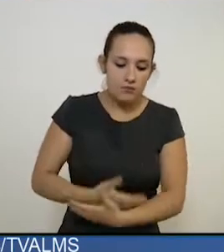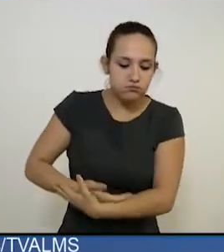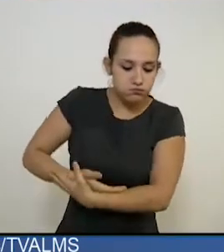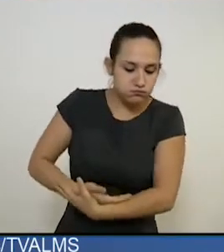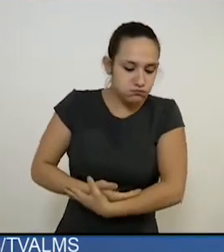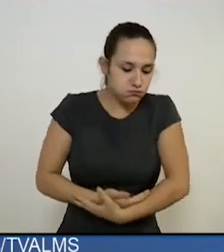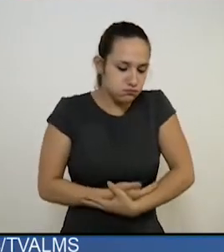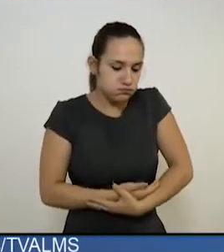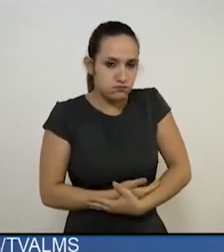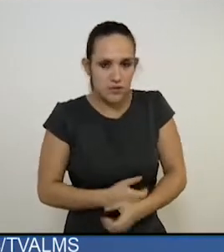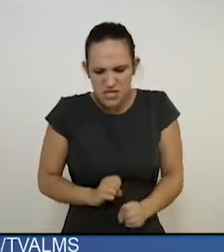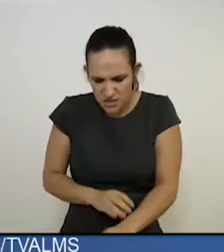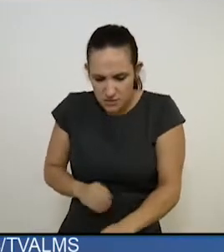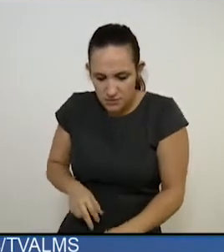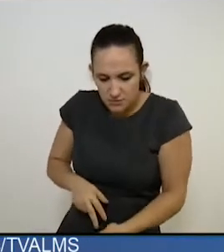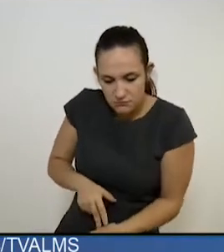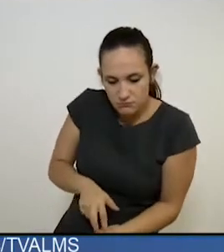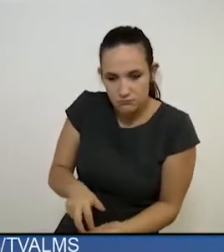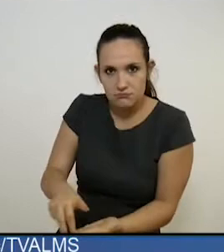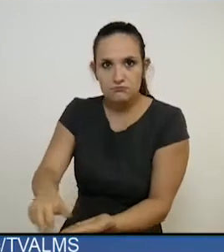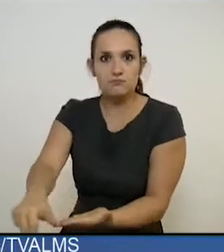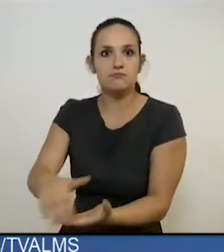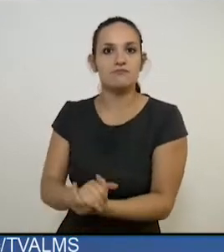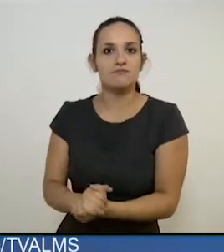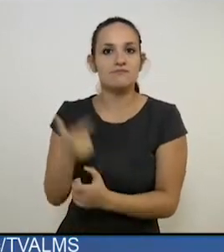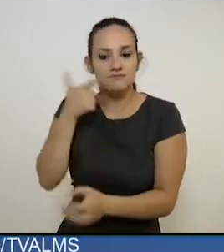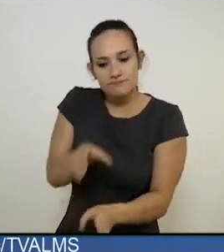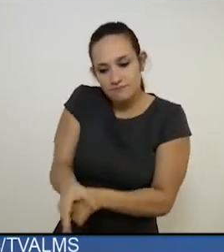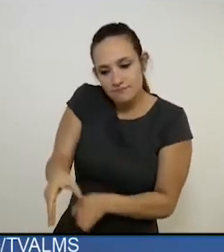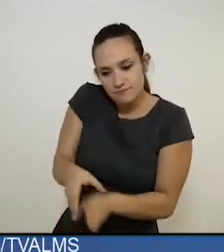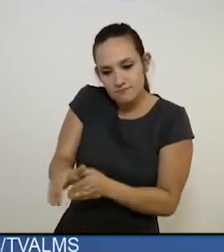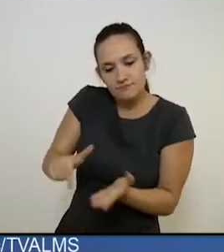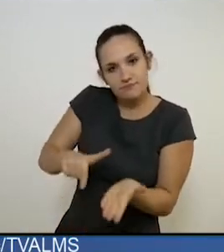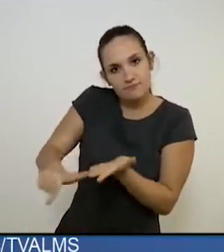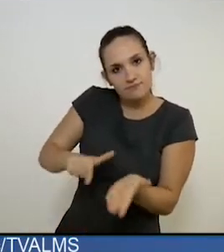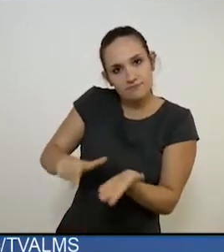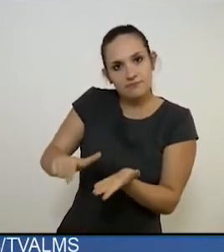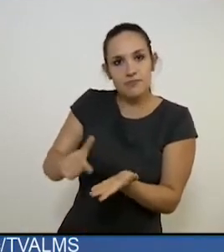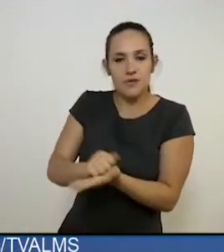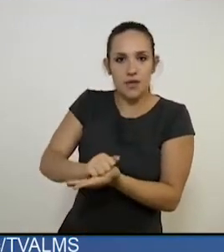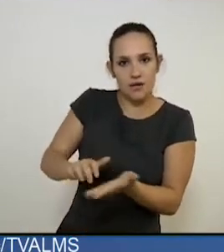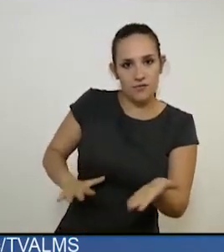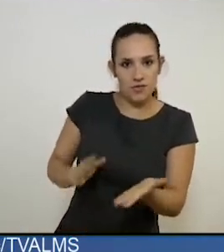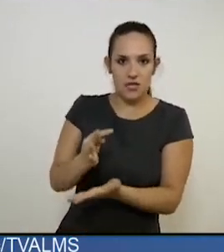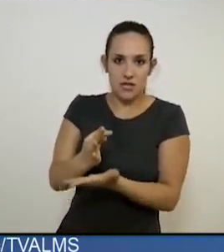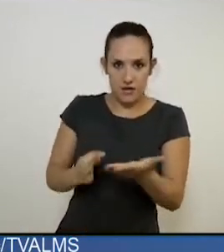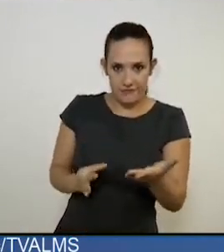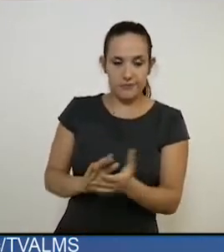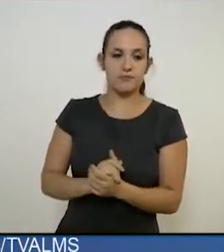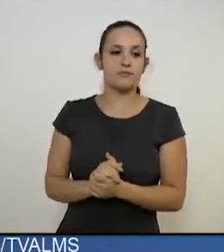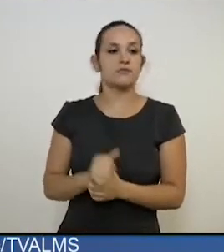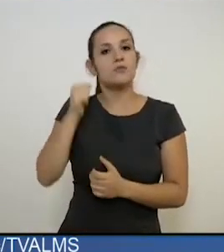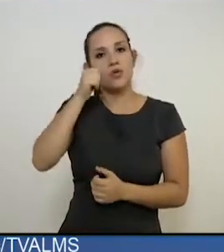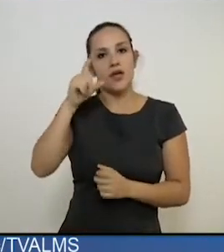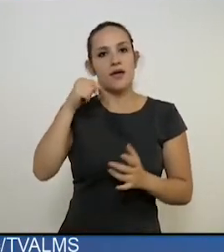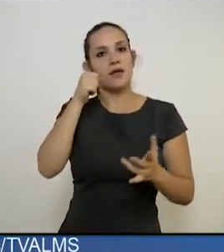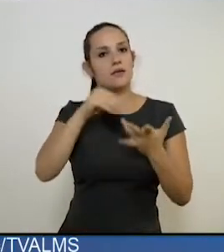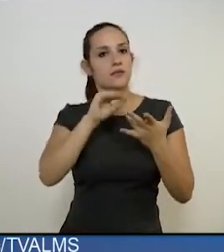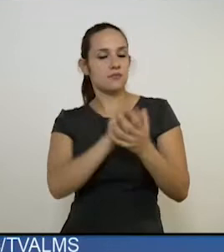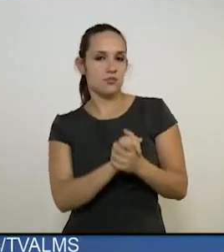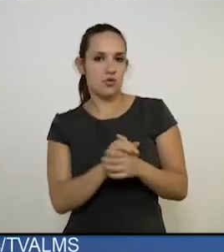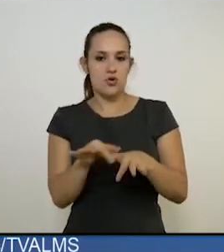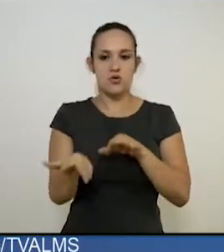ensina a criança a andar e orienta na tarefa escolar. A mulher é esposa, organiza a